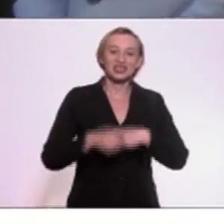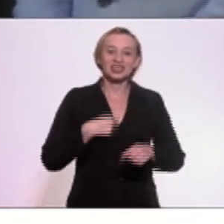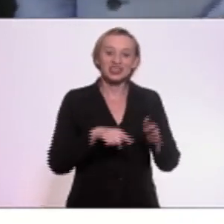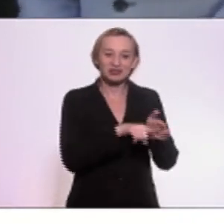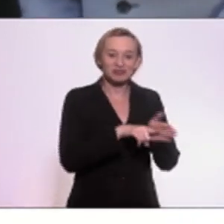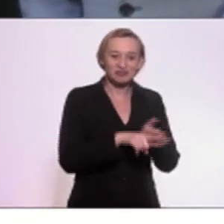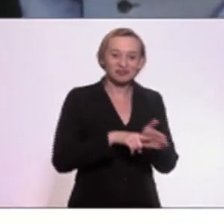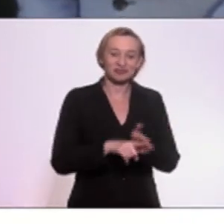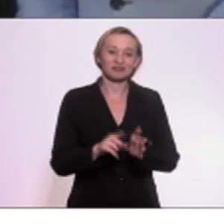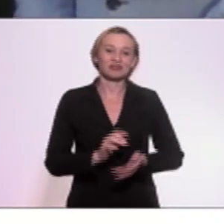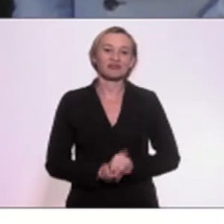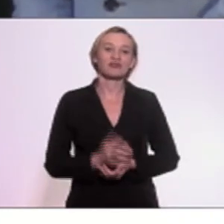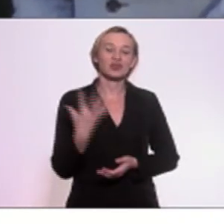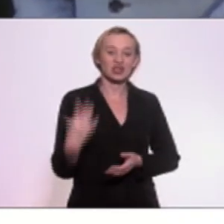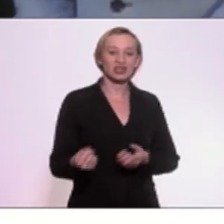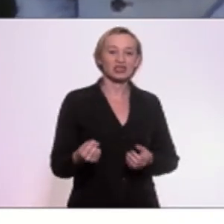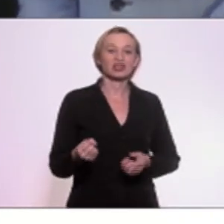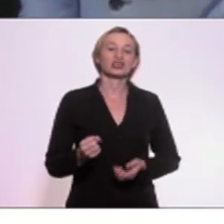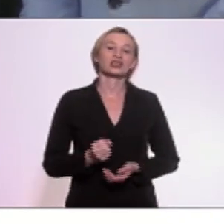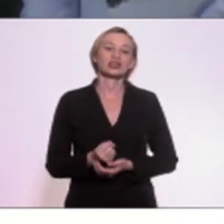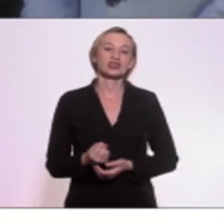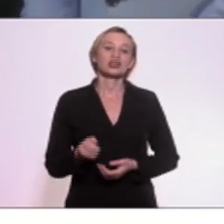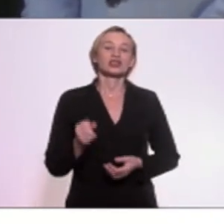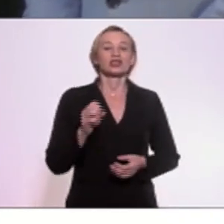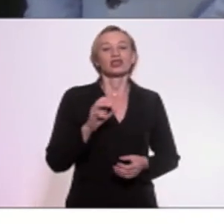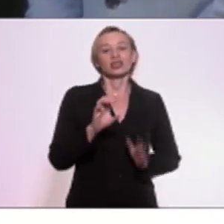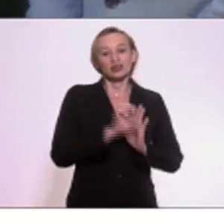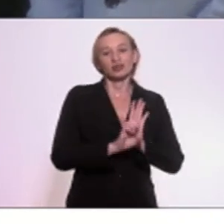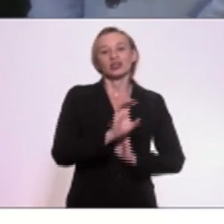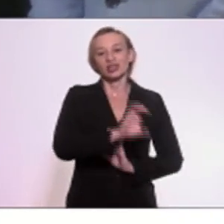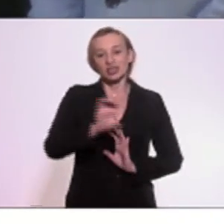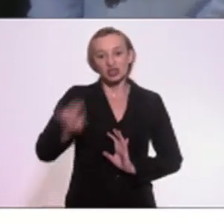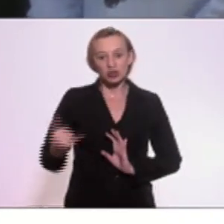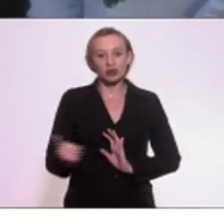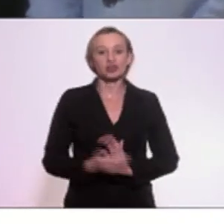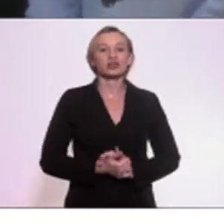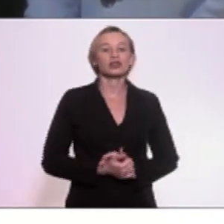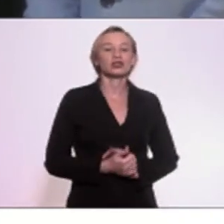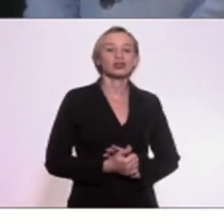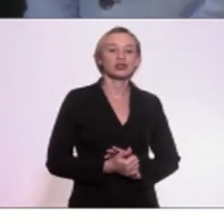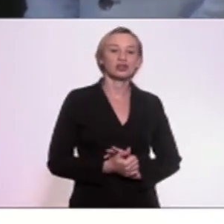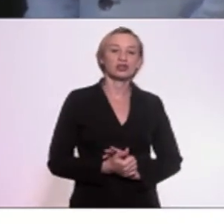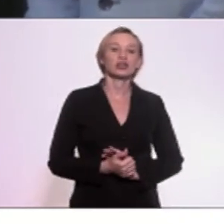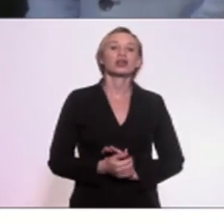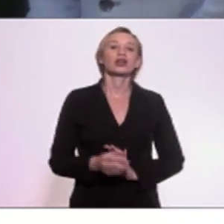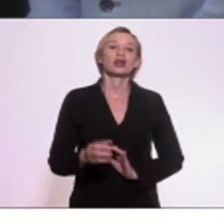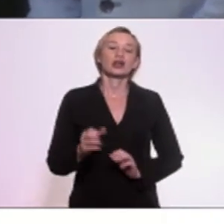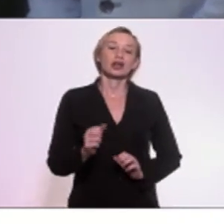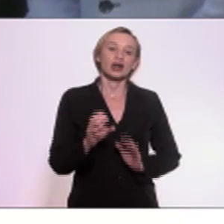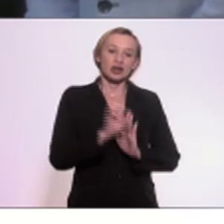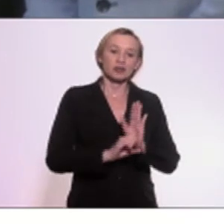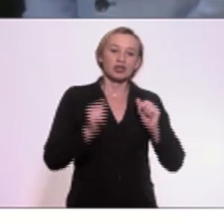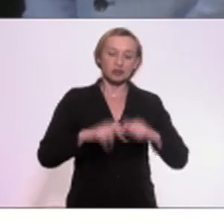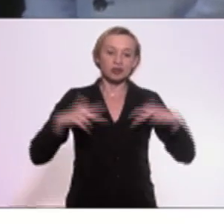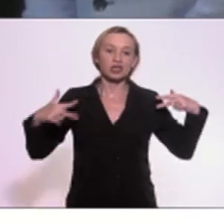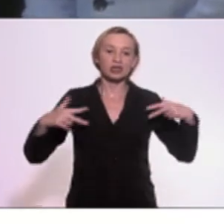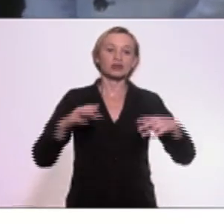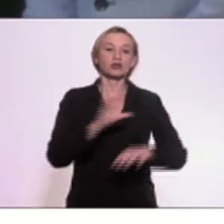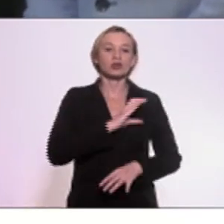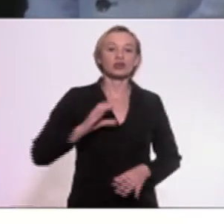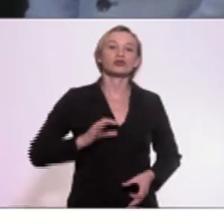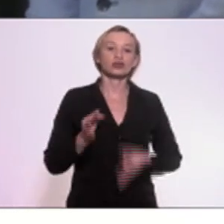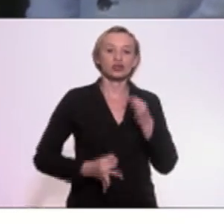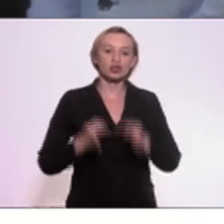fiscalização financeira e controle, favorável com as emendas da CCJ. Novos pareceres à emenda de plenário da Comissão de Constituição de Justiça,